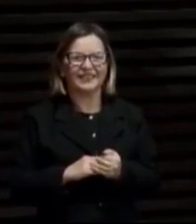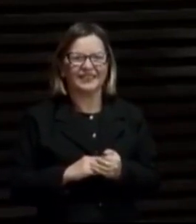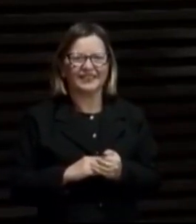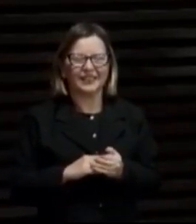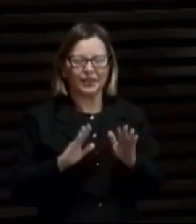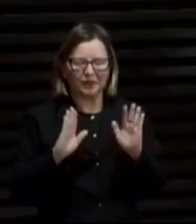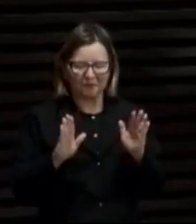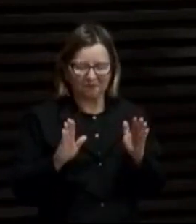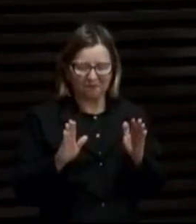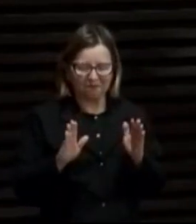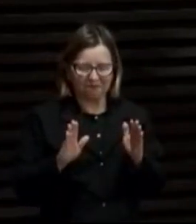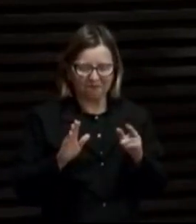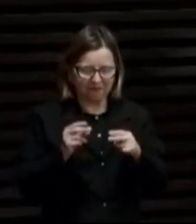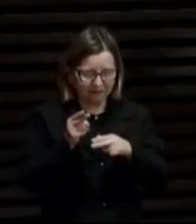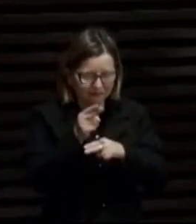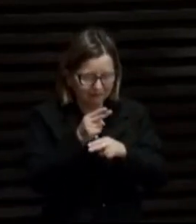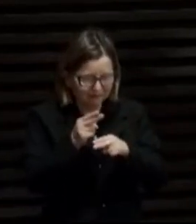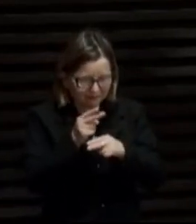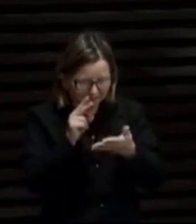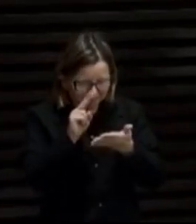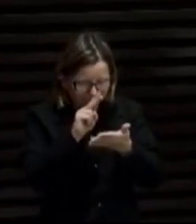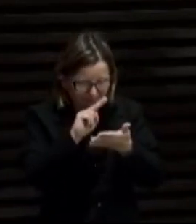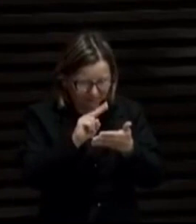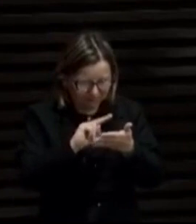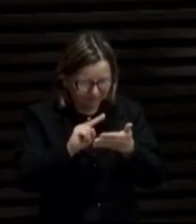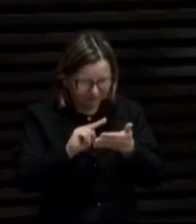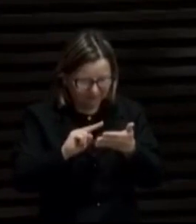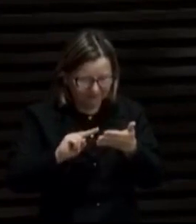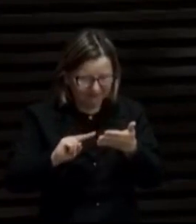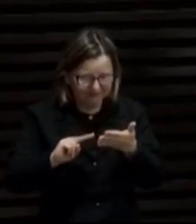Ixi, agora vai ser difícil aqui de achar o terceiro parágrafo.